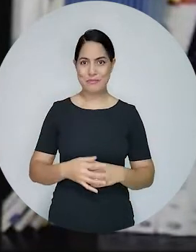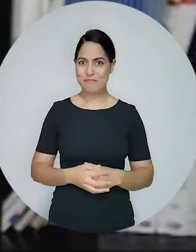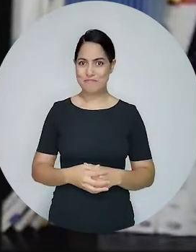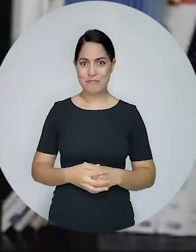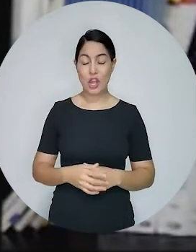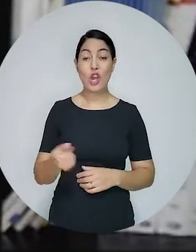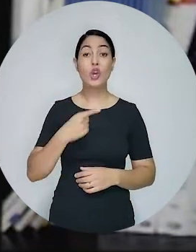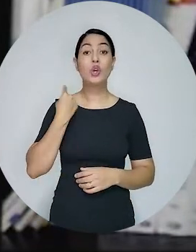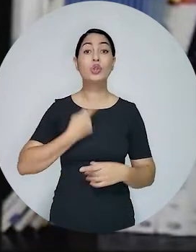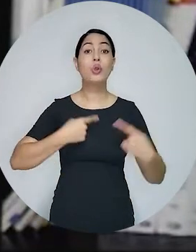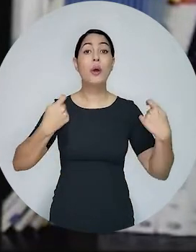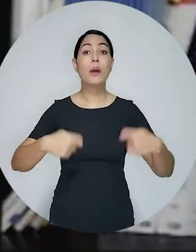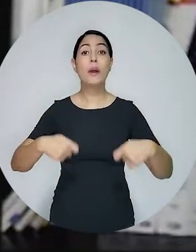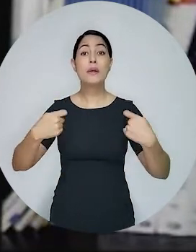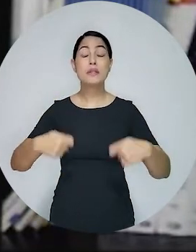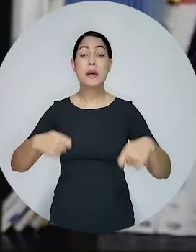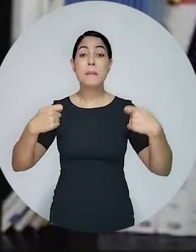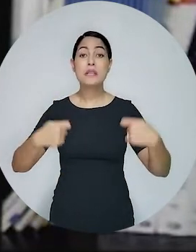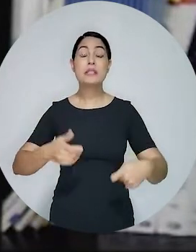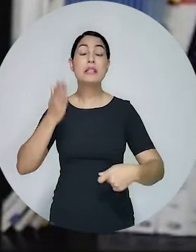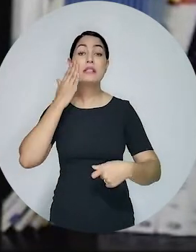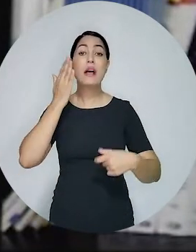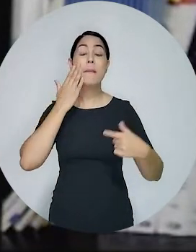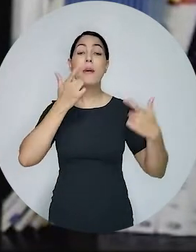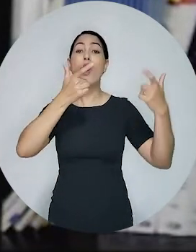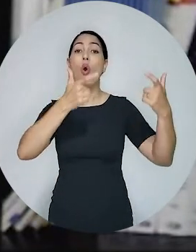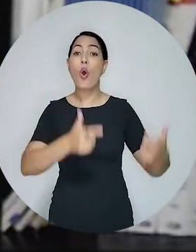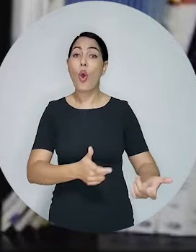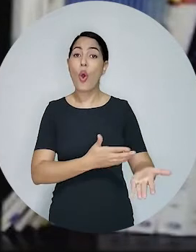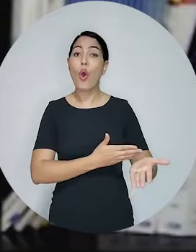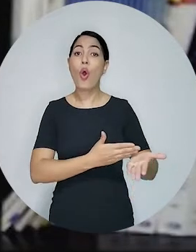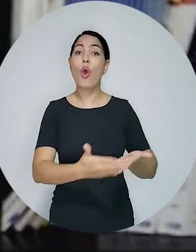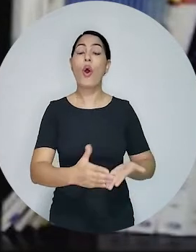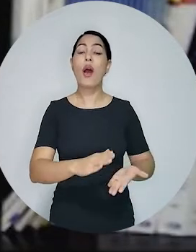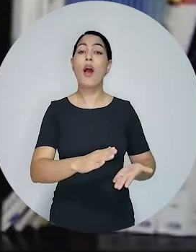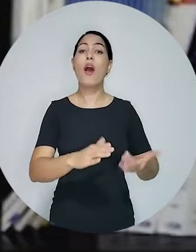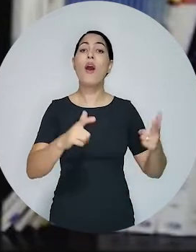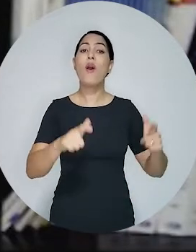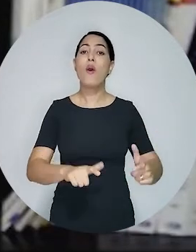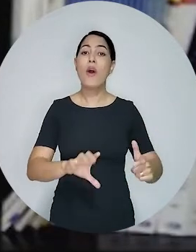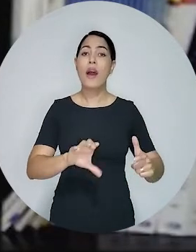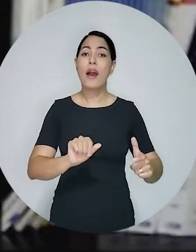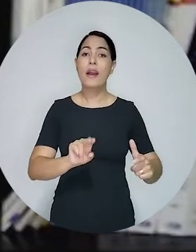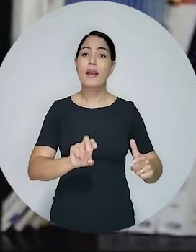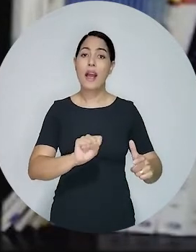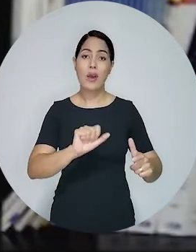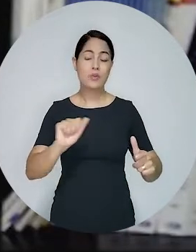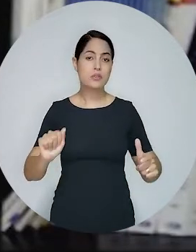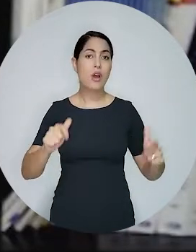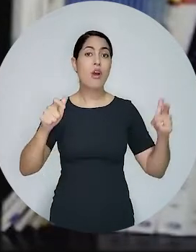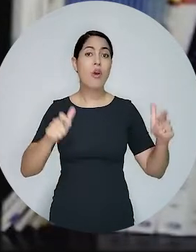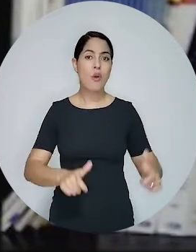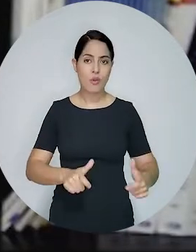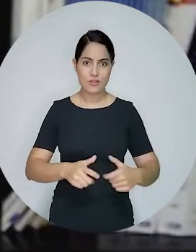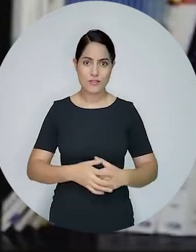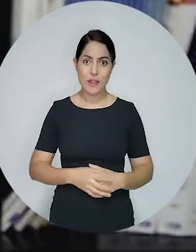nós não atacamos as causas profundas desses conflitos. Então, eu